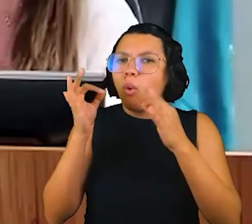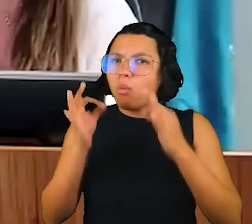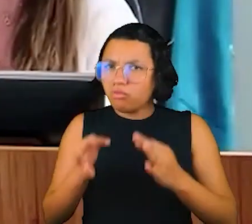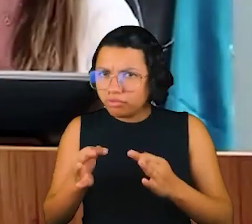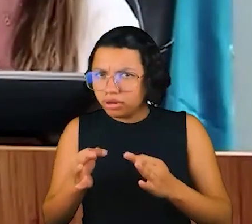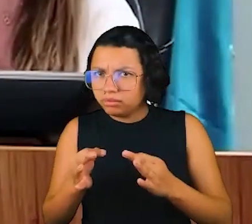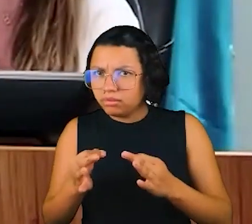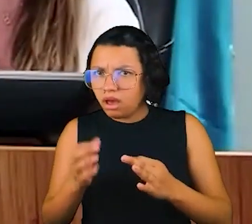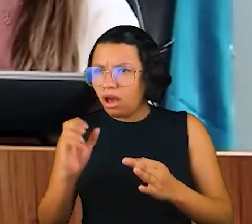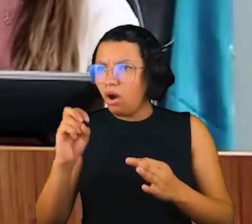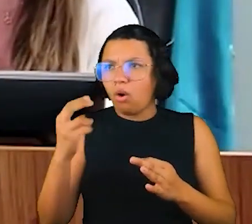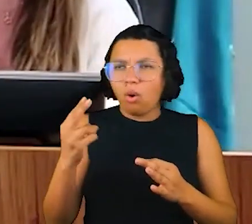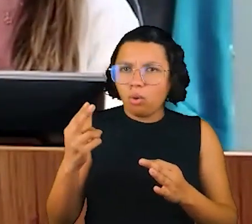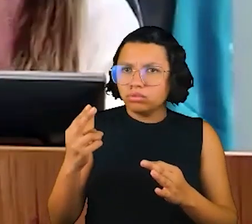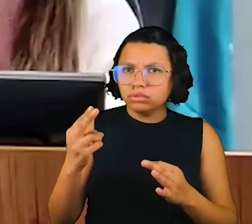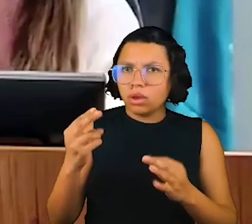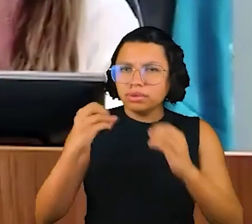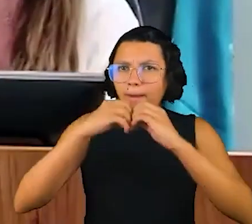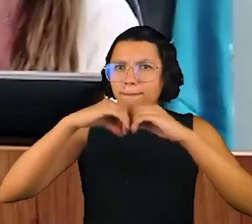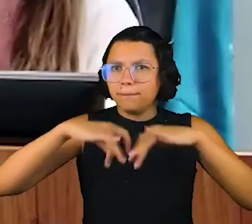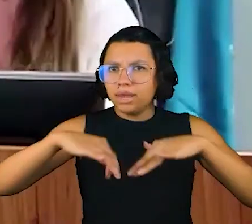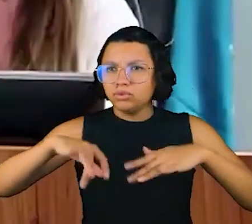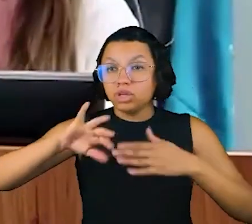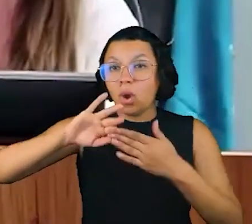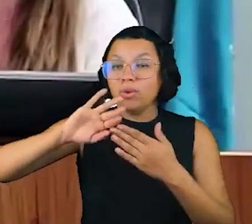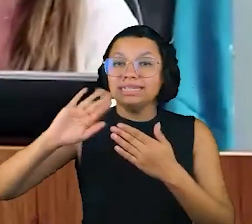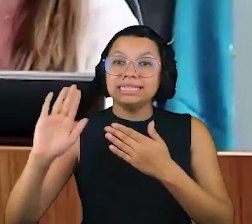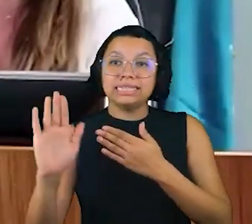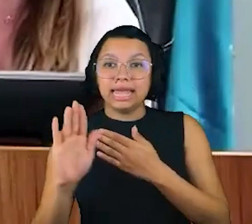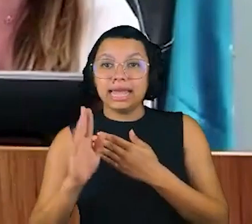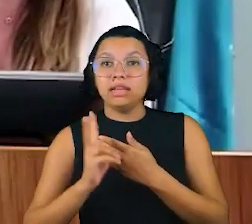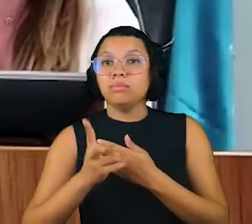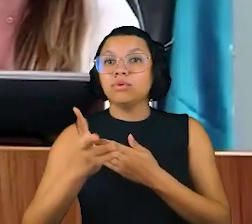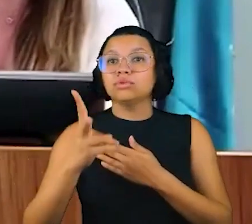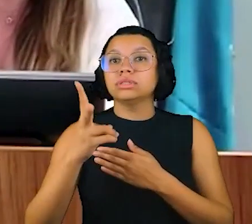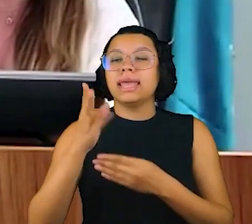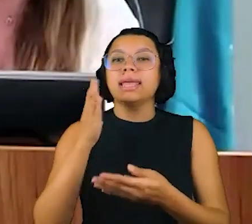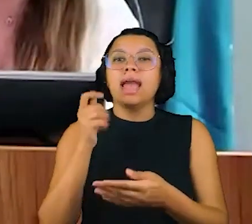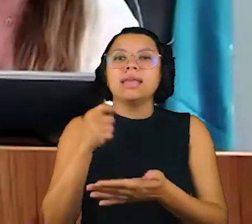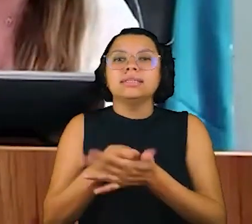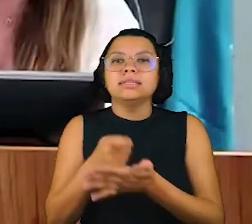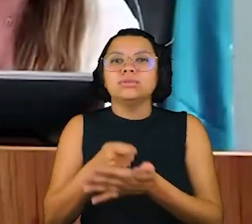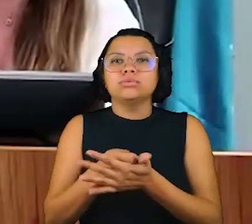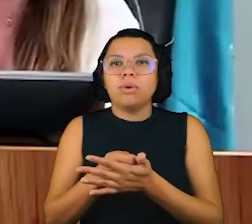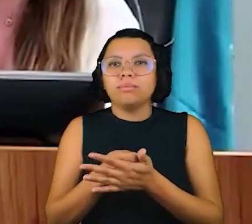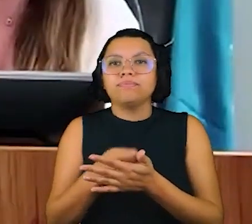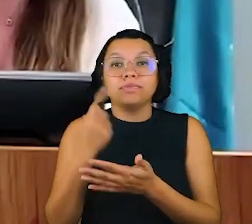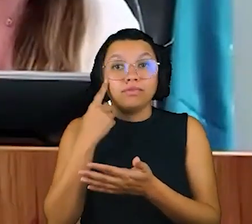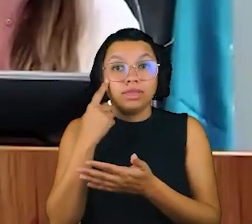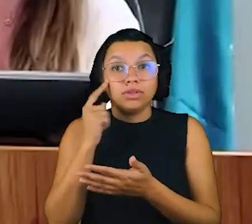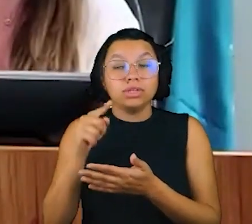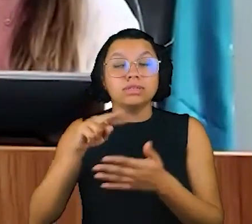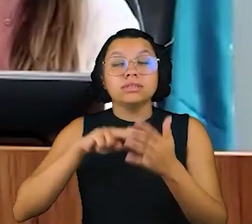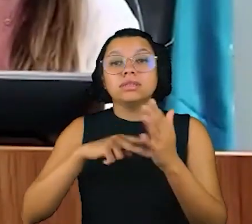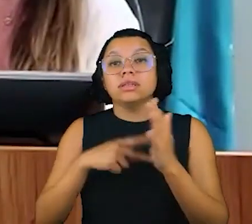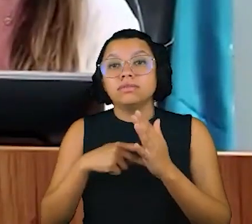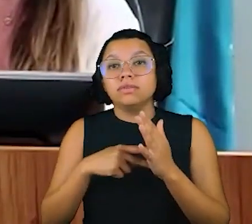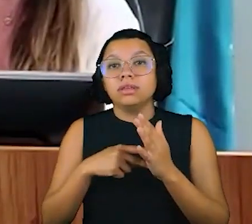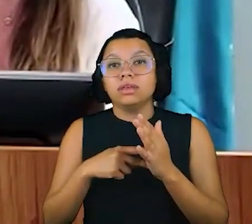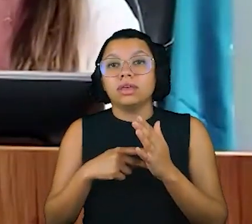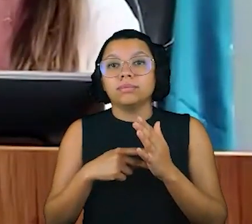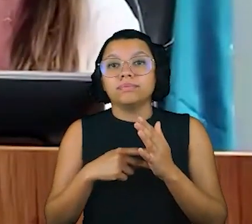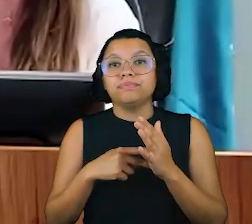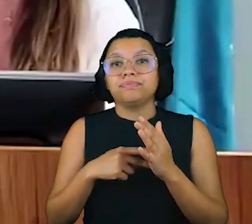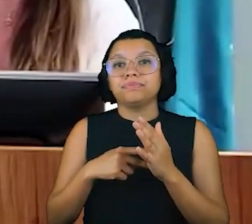efeito. Se confirma ou não essa prejudicial externa e prossegue a execução. Agora, vejam que isso